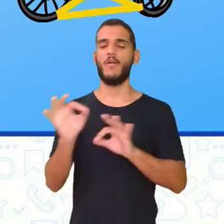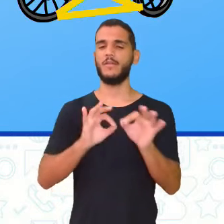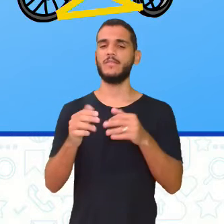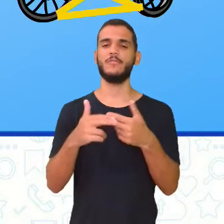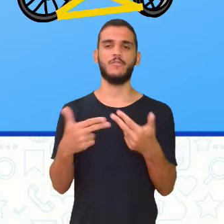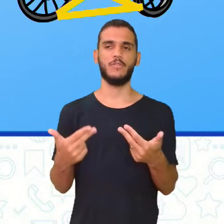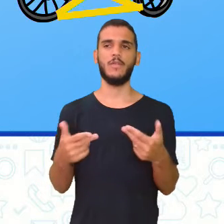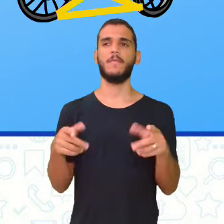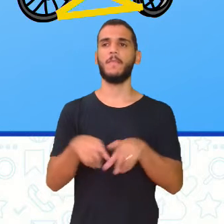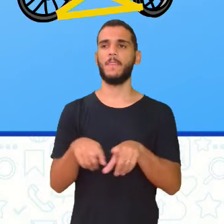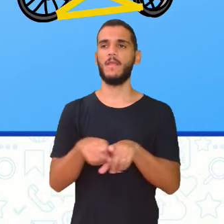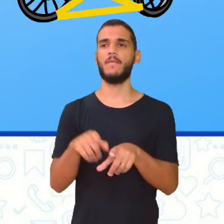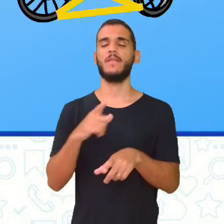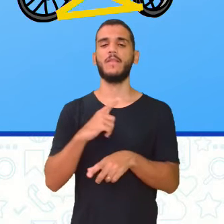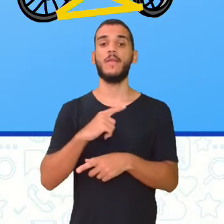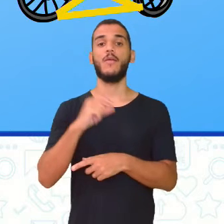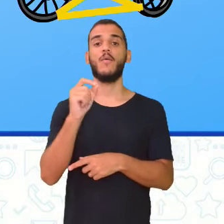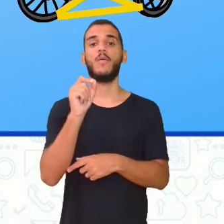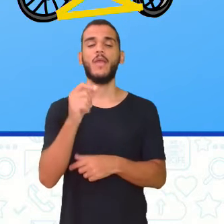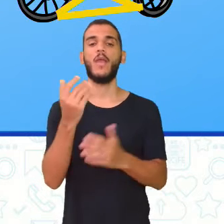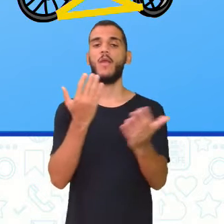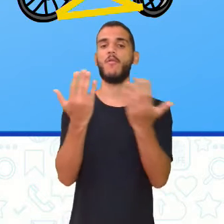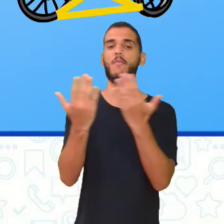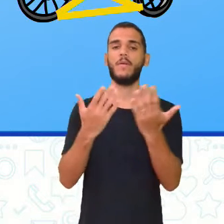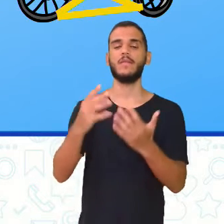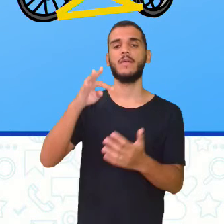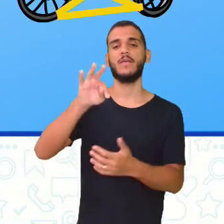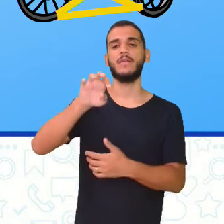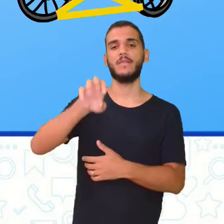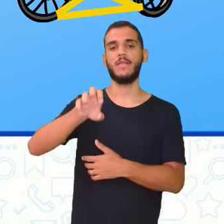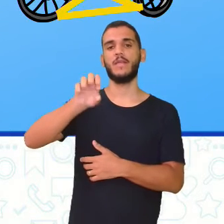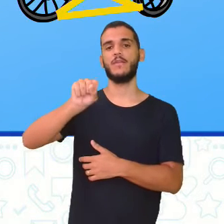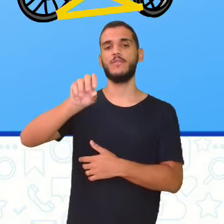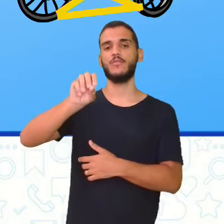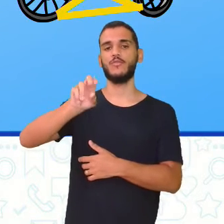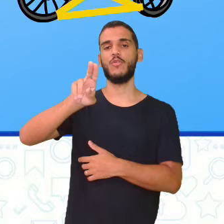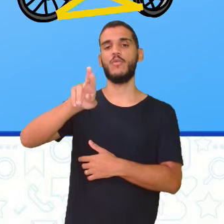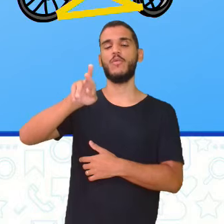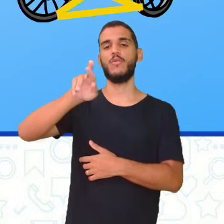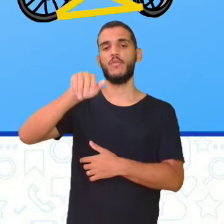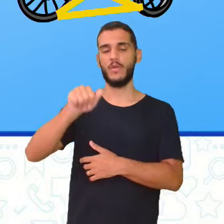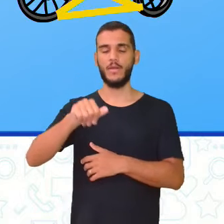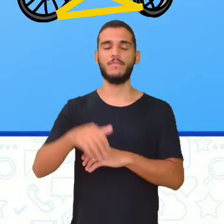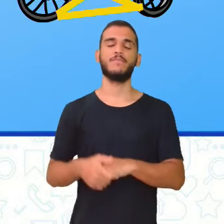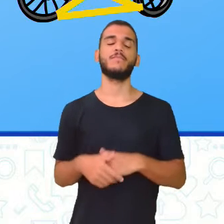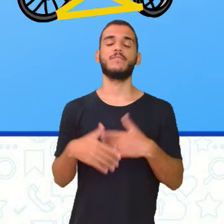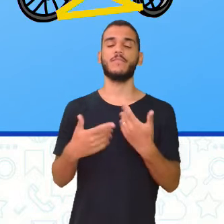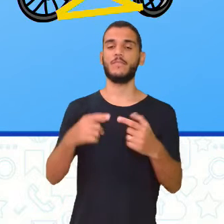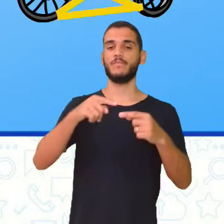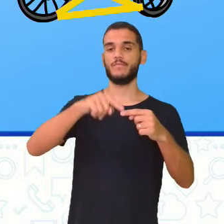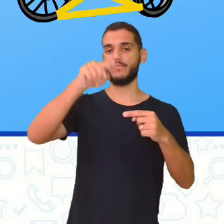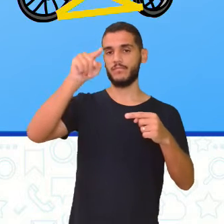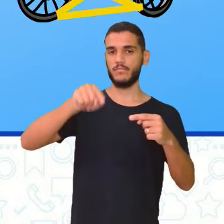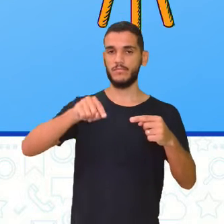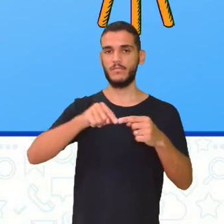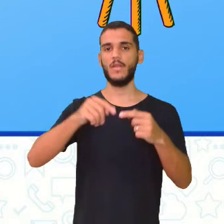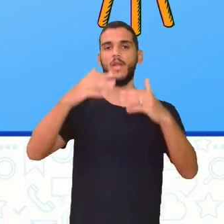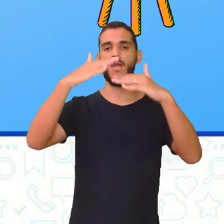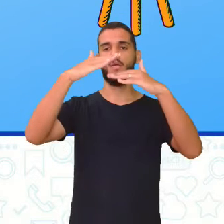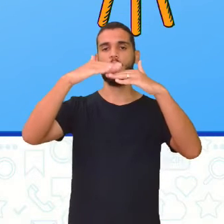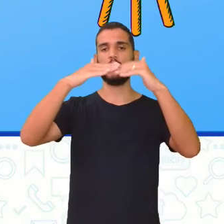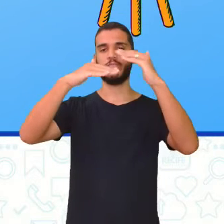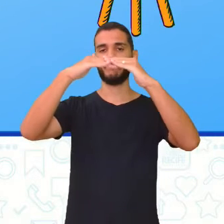E a tesoura lá do telhado, né? Porque esse triângulo ele não vai deformar, então o telhado não vai